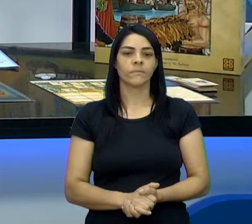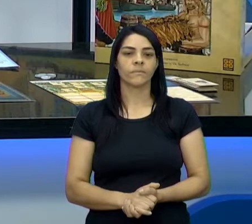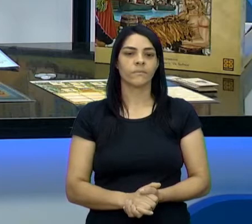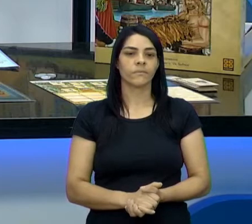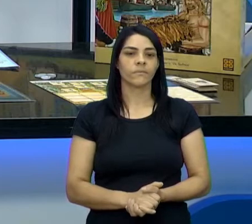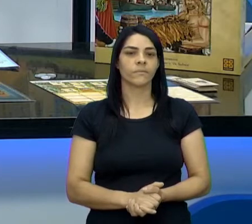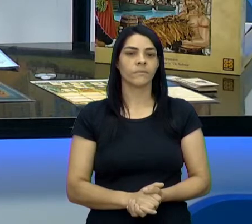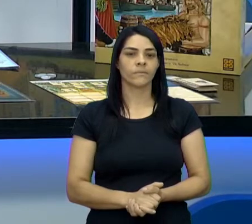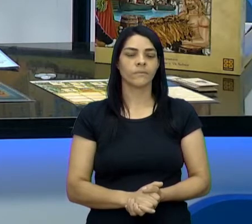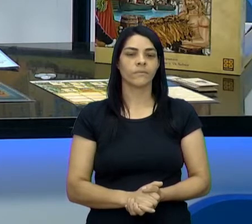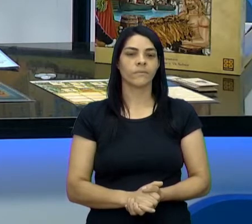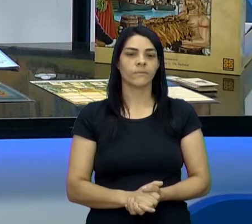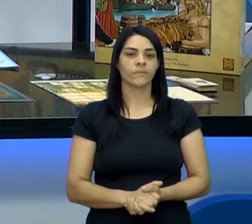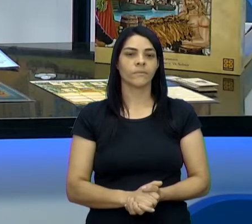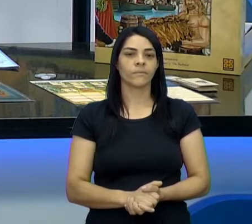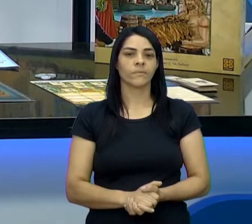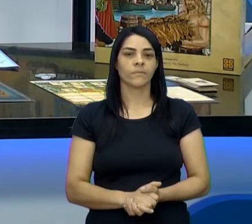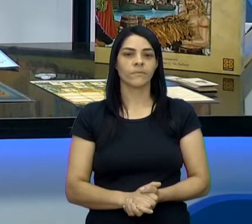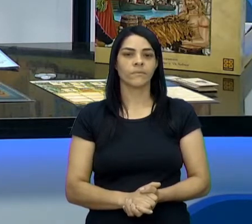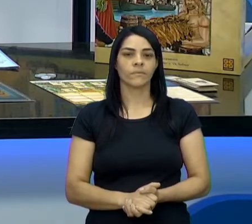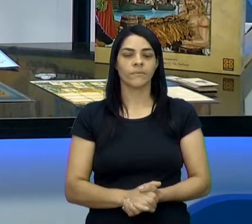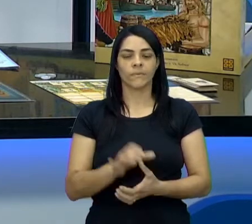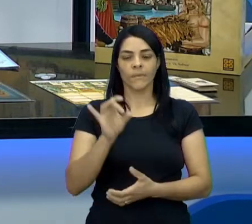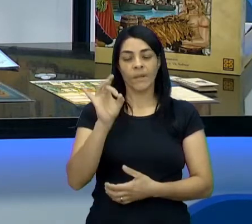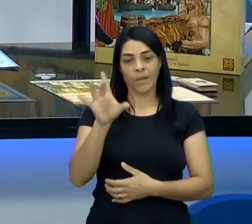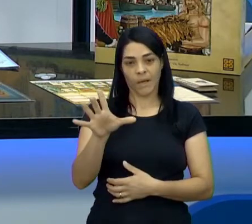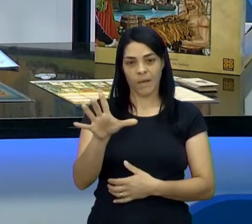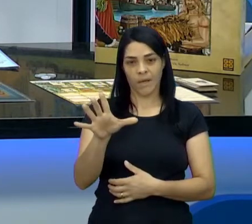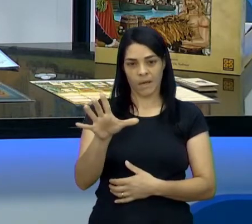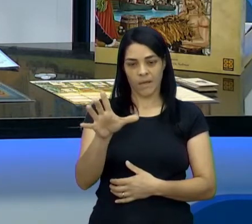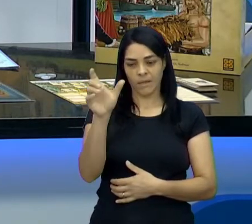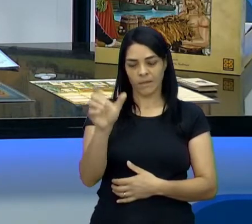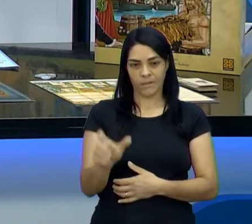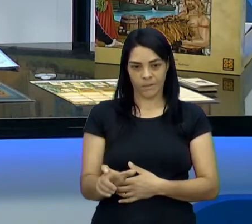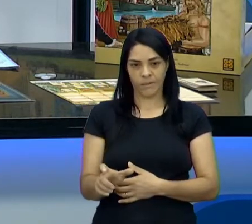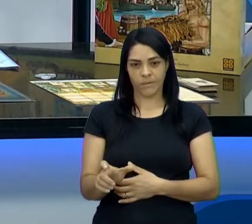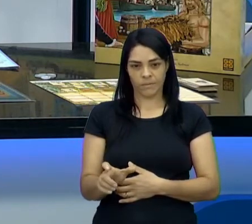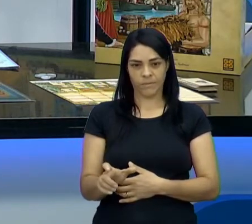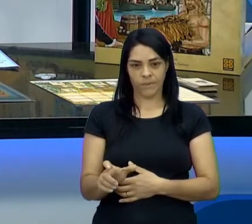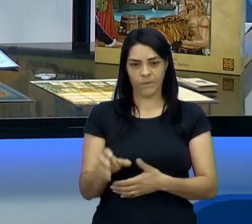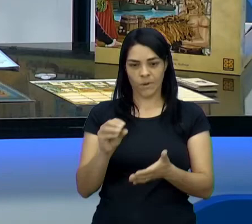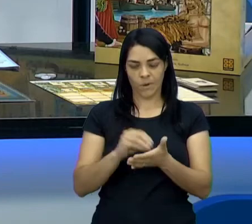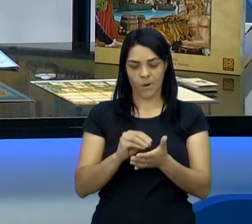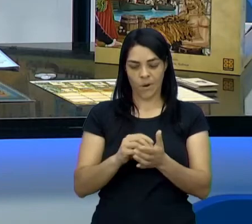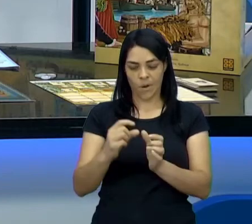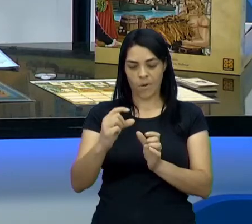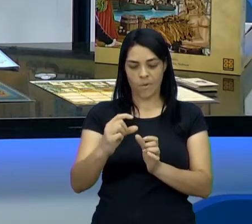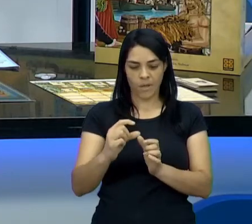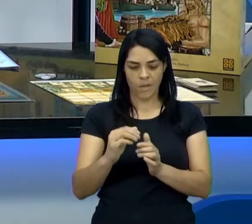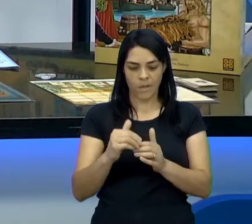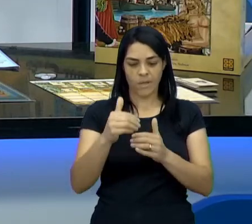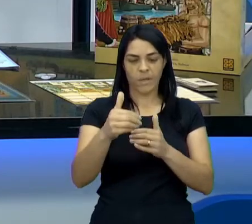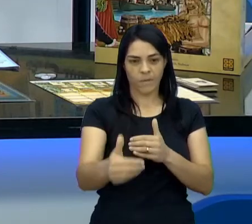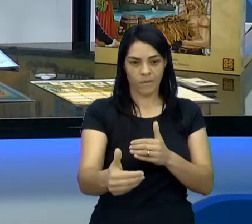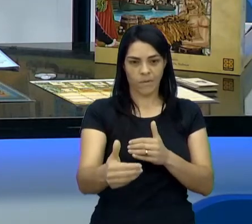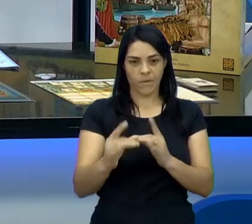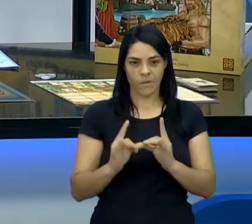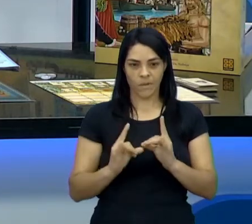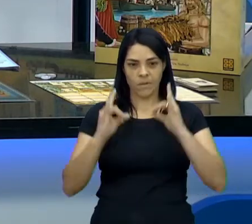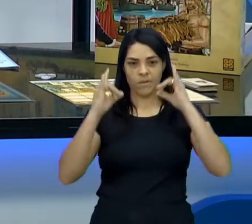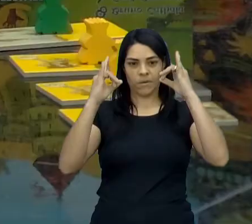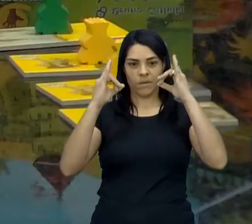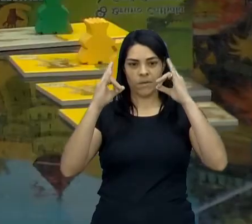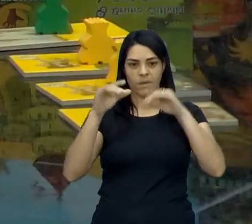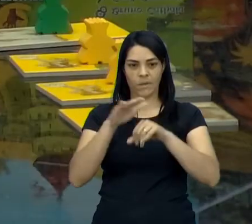Eu perdi aqui. Cada jogador pega você. Cada um coloca sua peça inicial à sua frente, com a face para cima e coloca um castelo sobre ela.